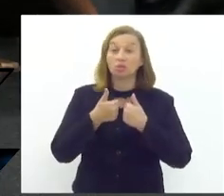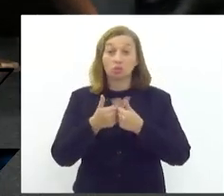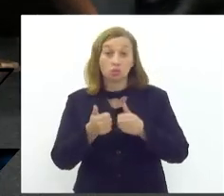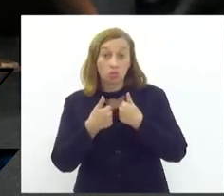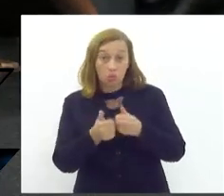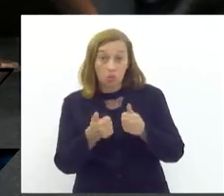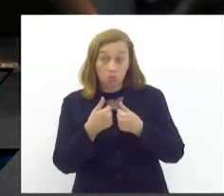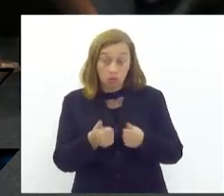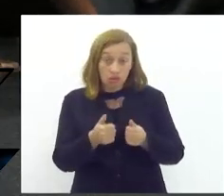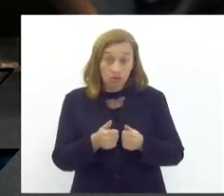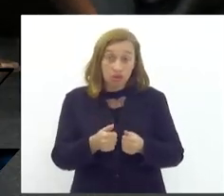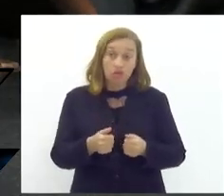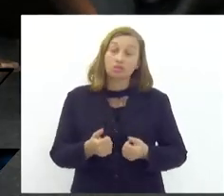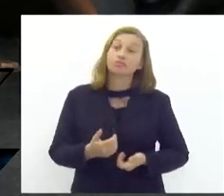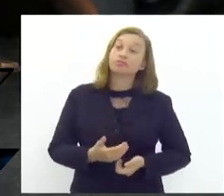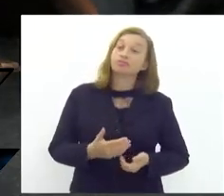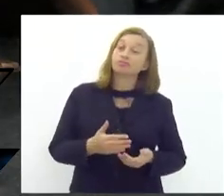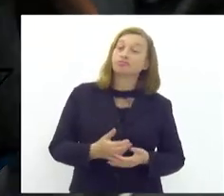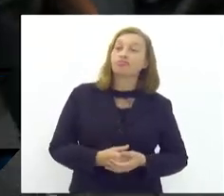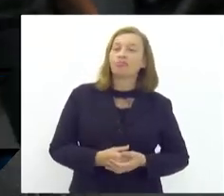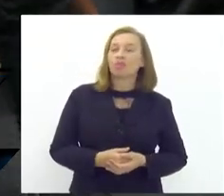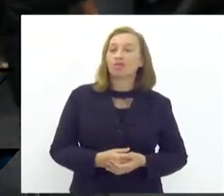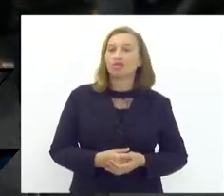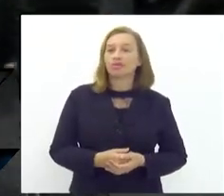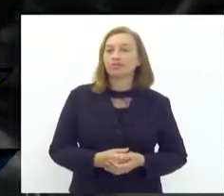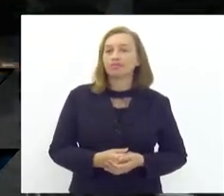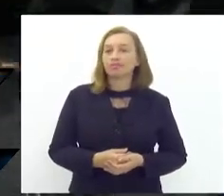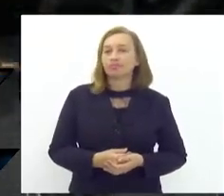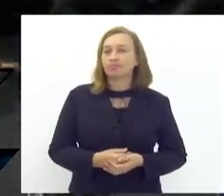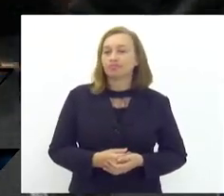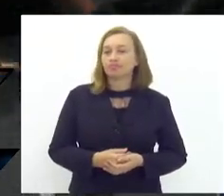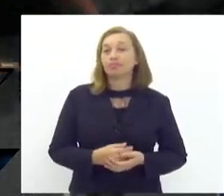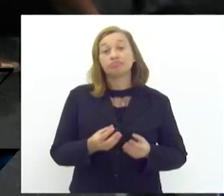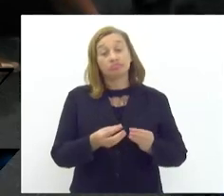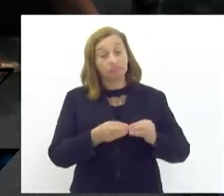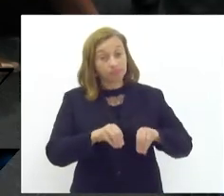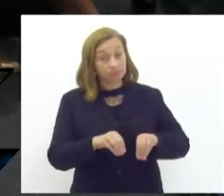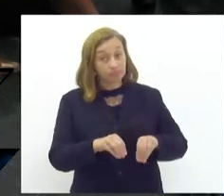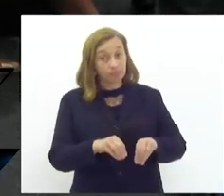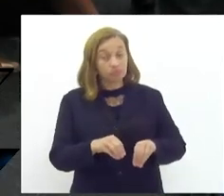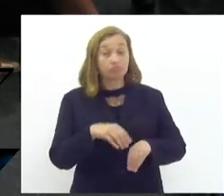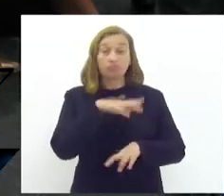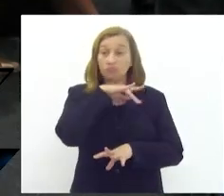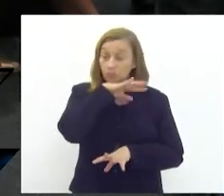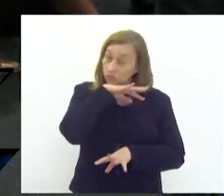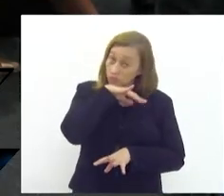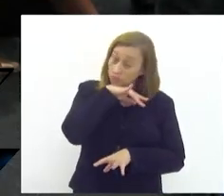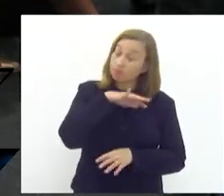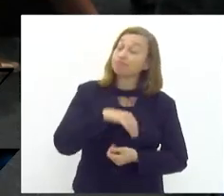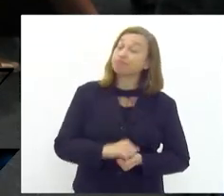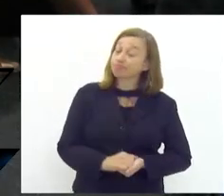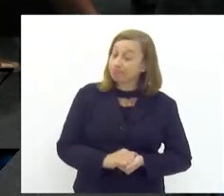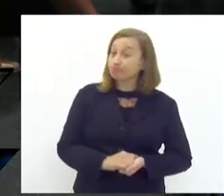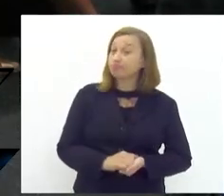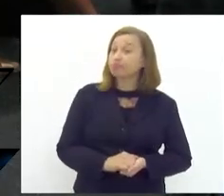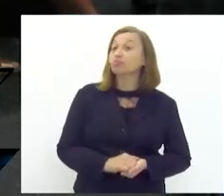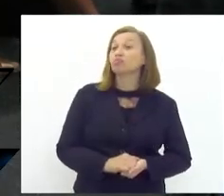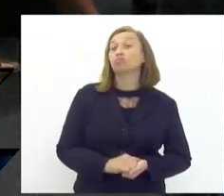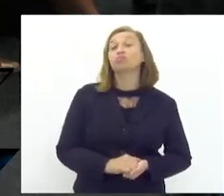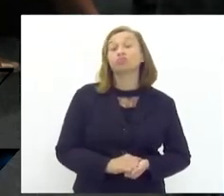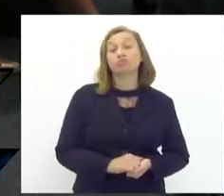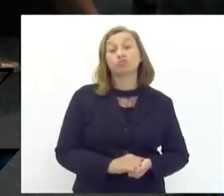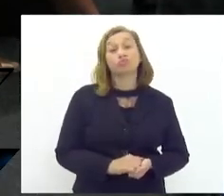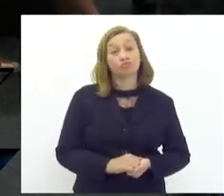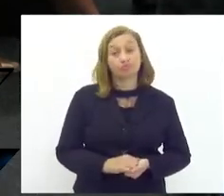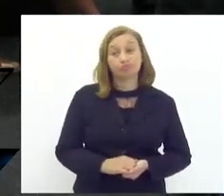as consequências poderão não ser agradáveis nem para ele e muito menos para a população que